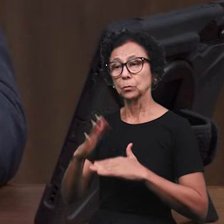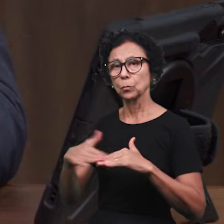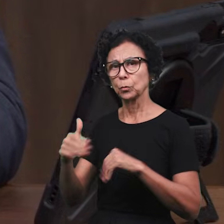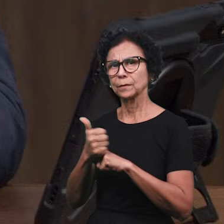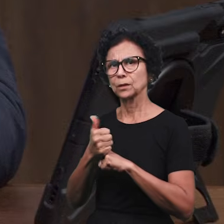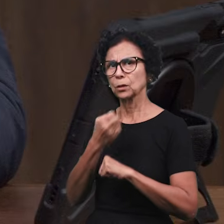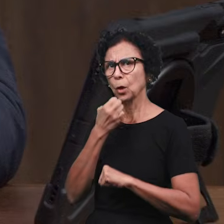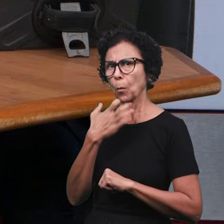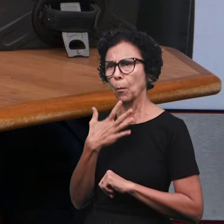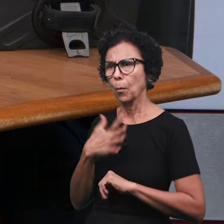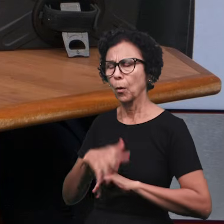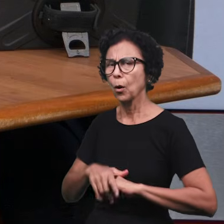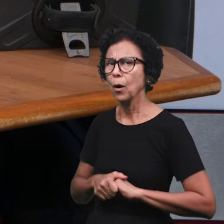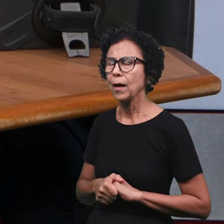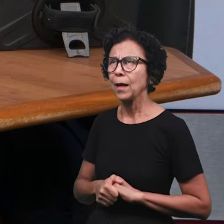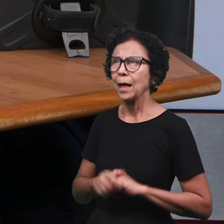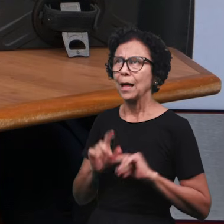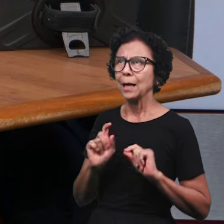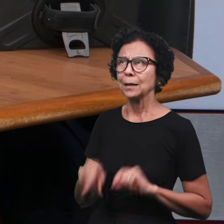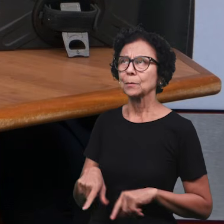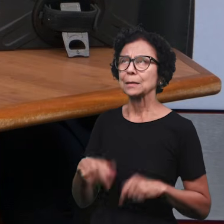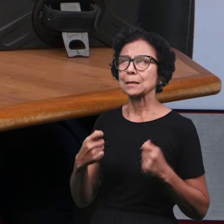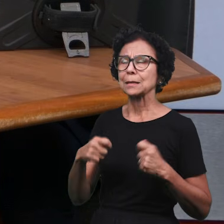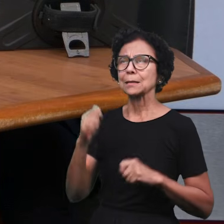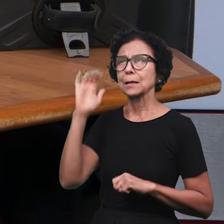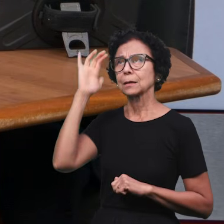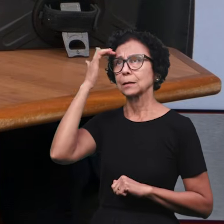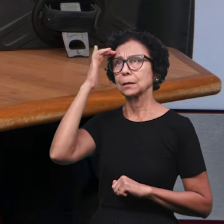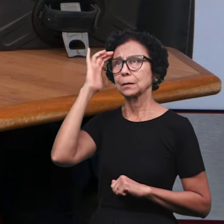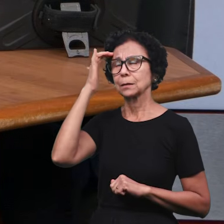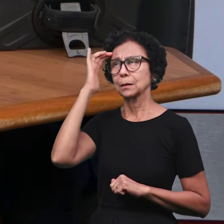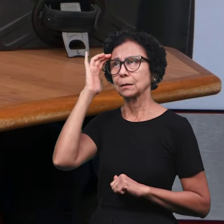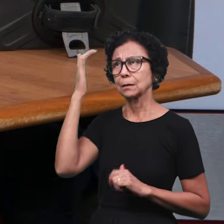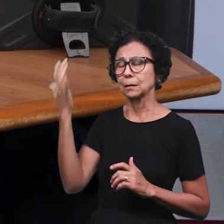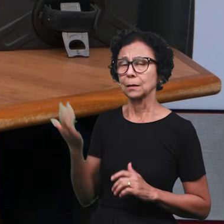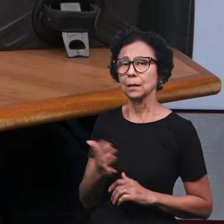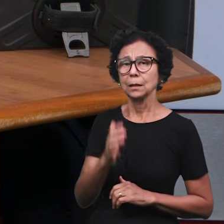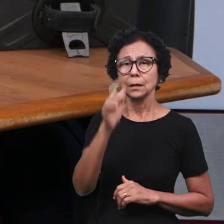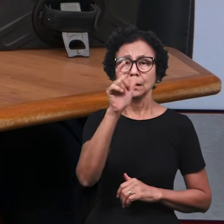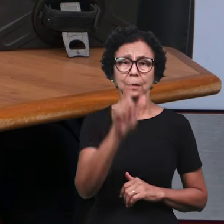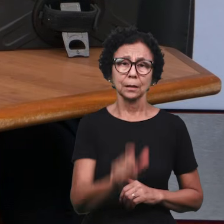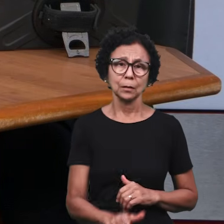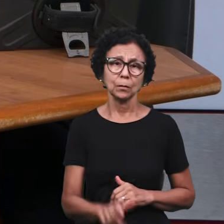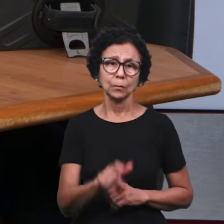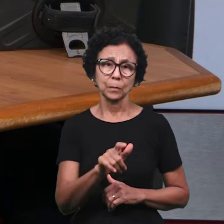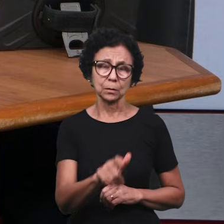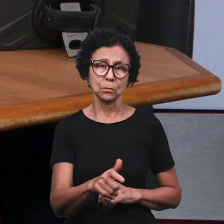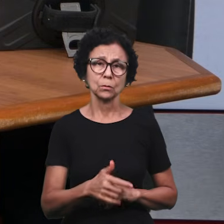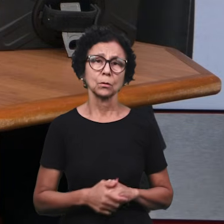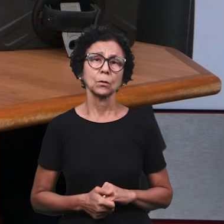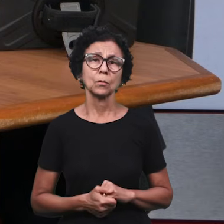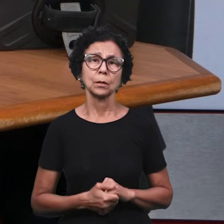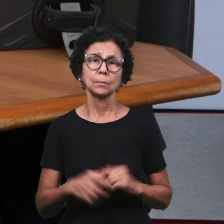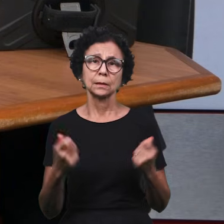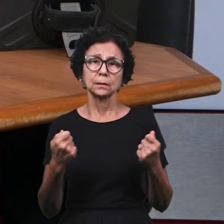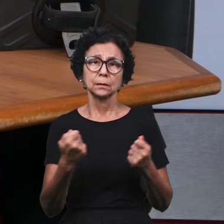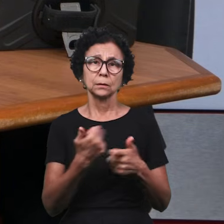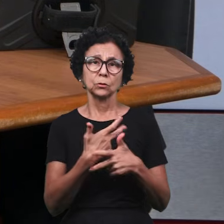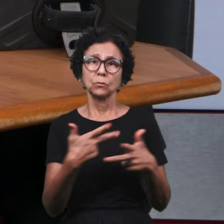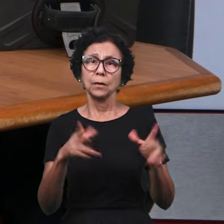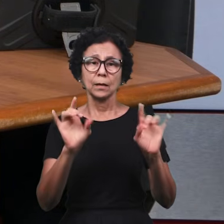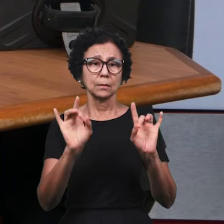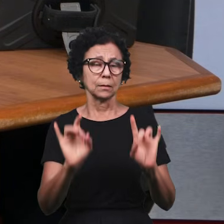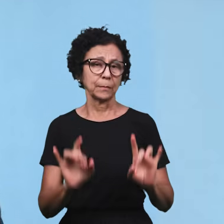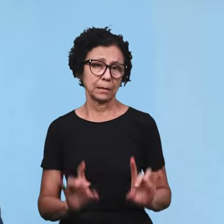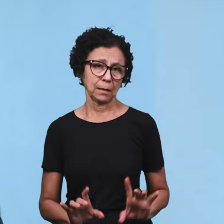não pedir uma ajuda, né? Não um socorro, mas entender que um paciente ele tem que ser visto como um todo. Então existem determinadas doenças que a gente